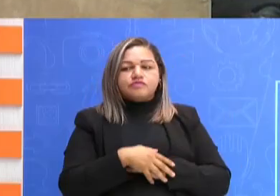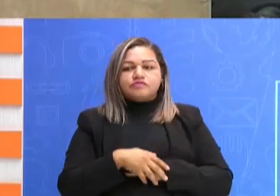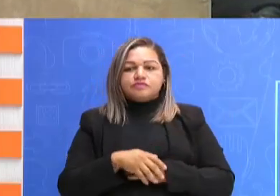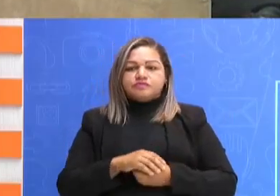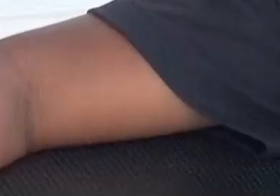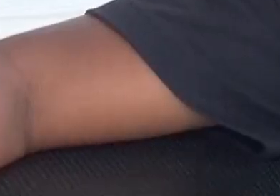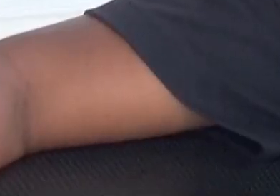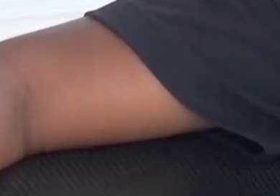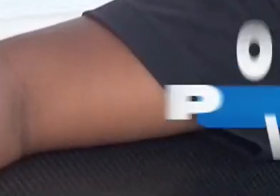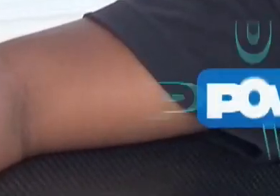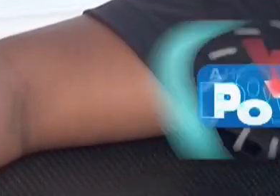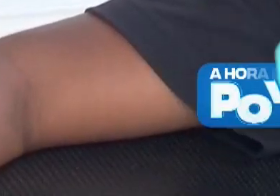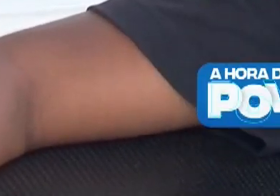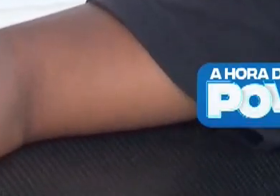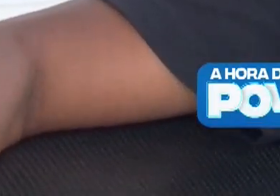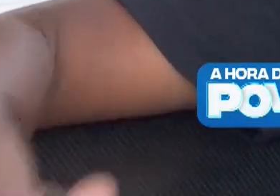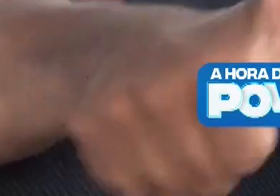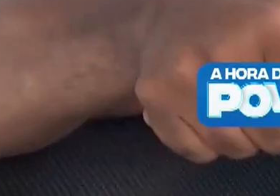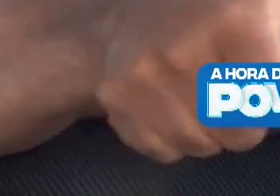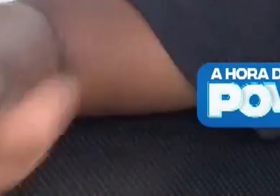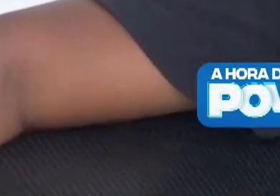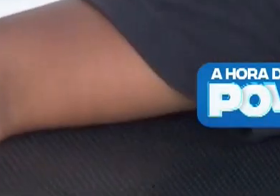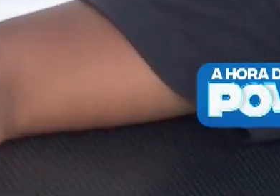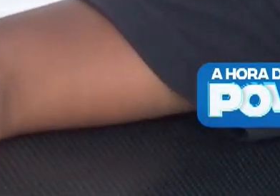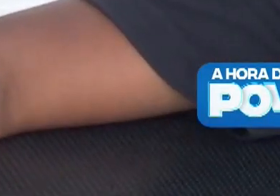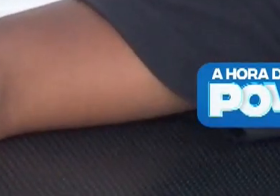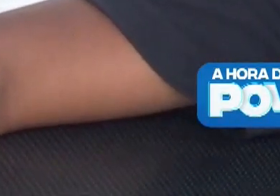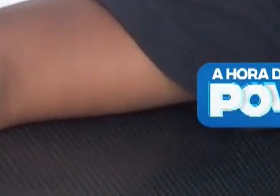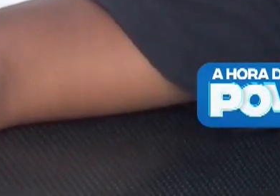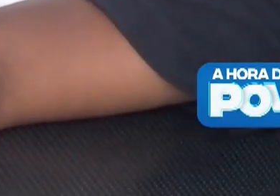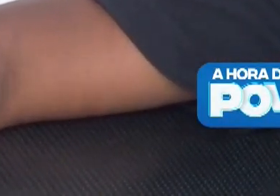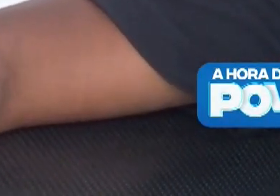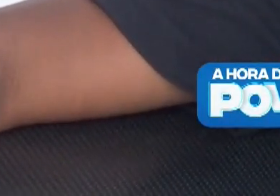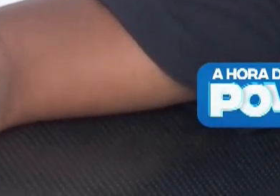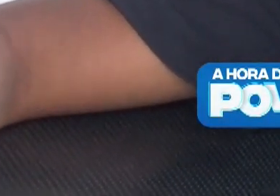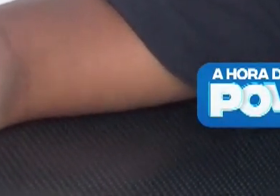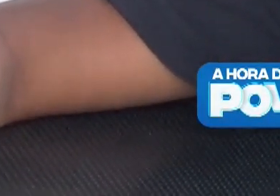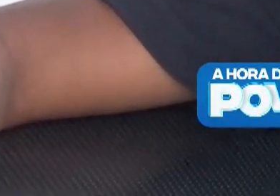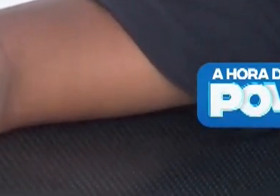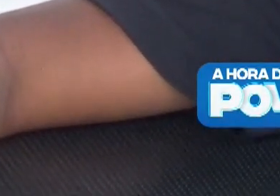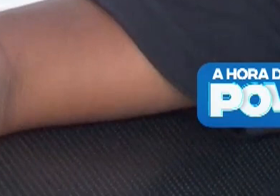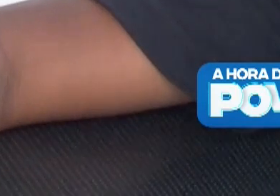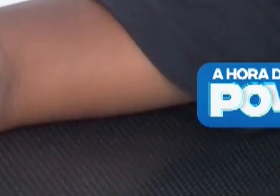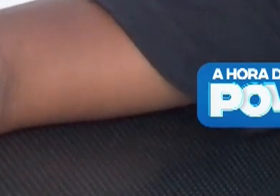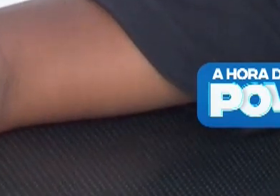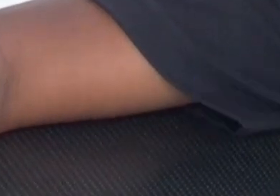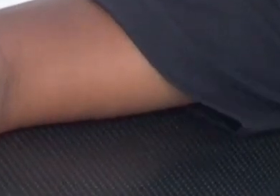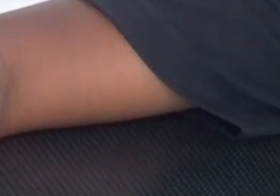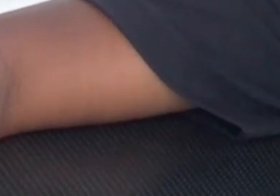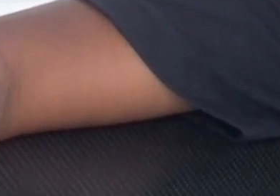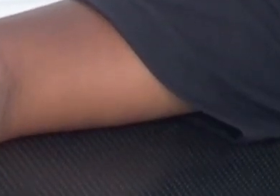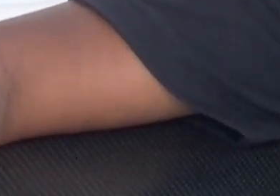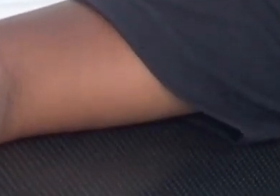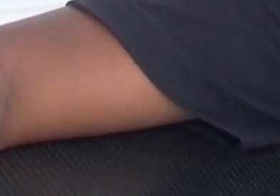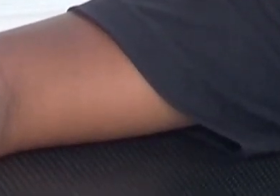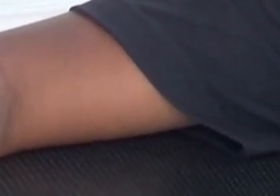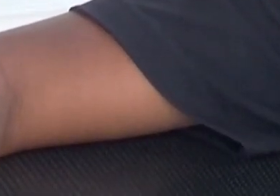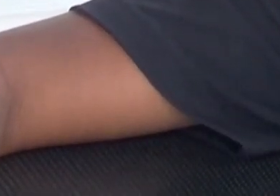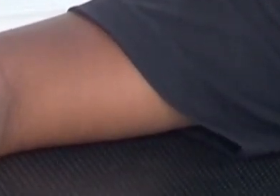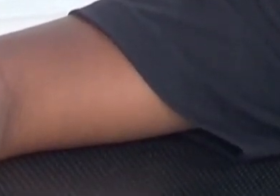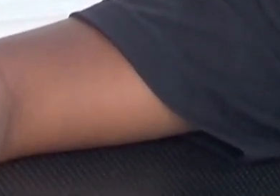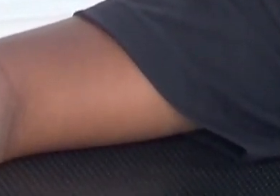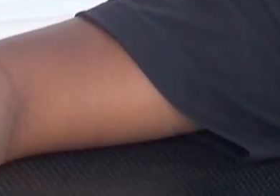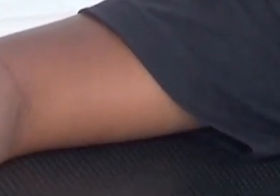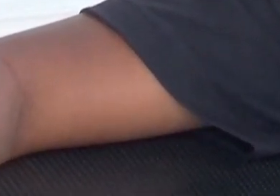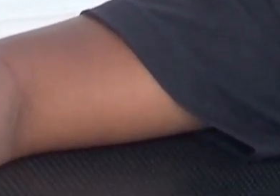no ar. Boa tarde, prefeito Fábio Gentil. Prefeito Nota 10. Sou o Johnny Rodrigues, do bairro Cangalheiro. Queria